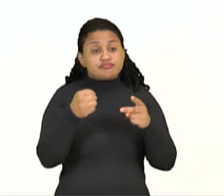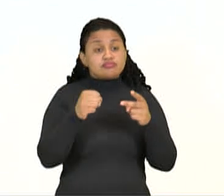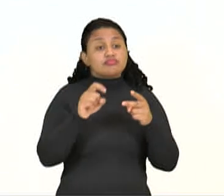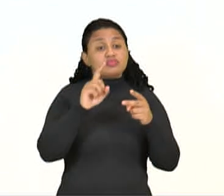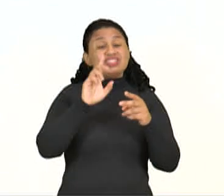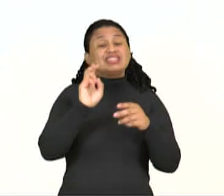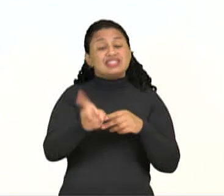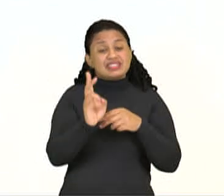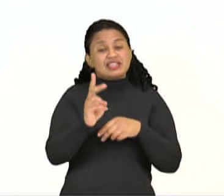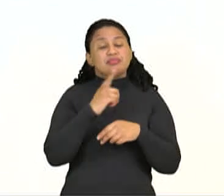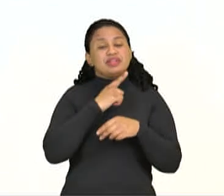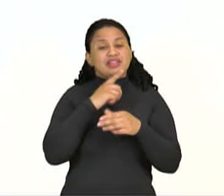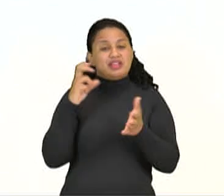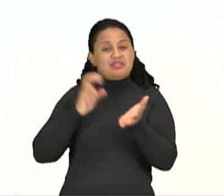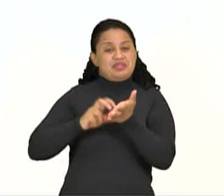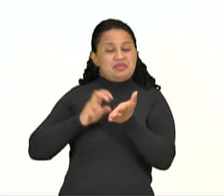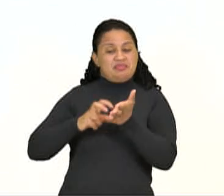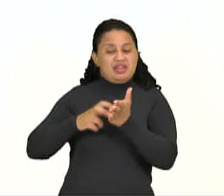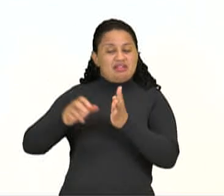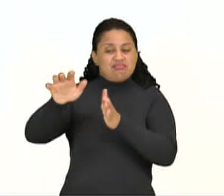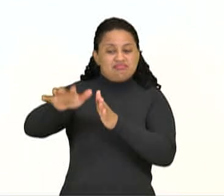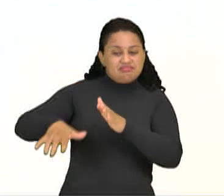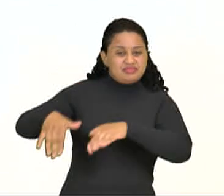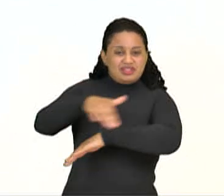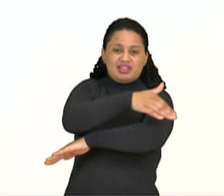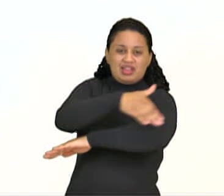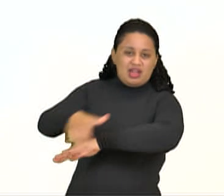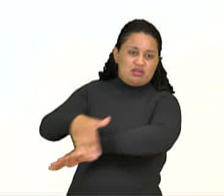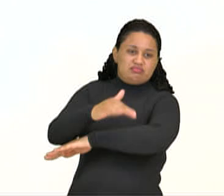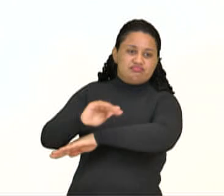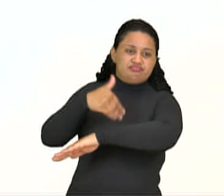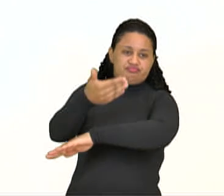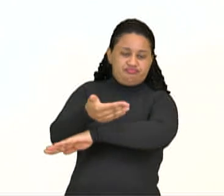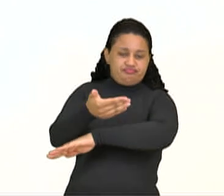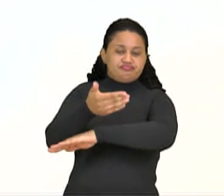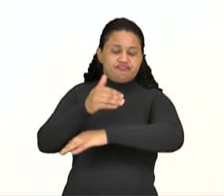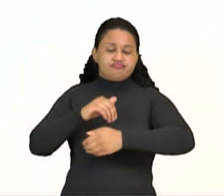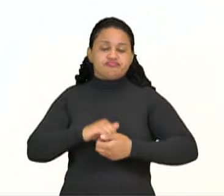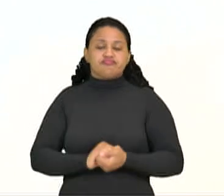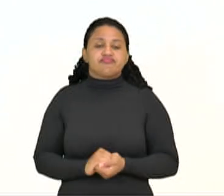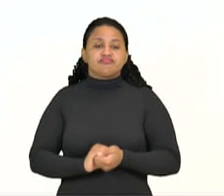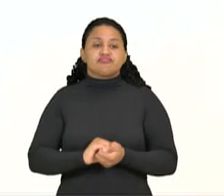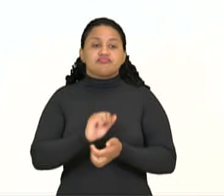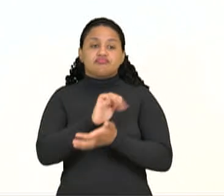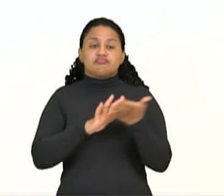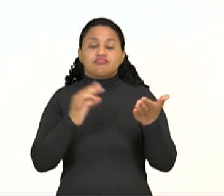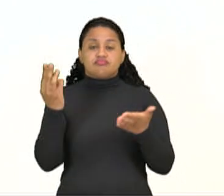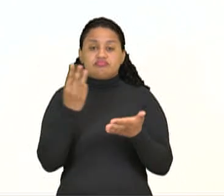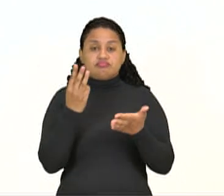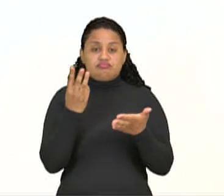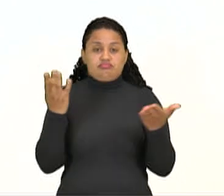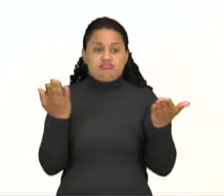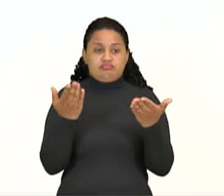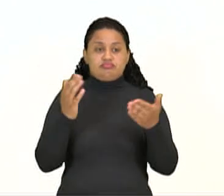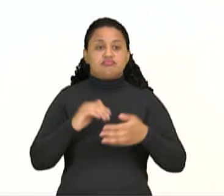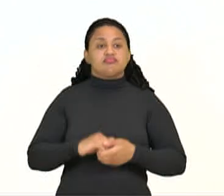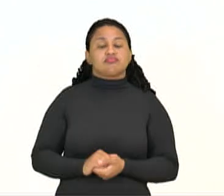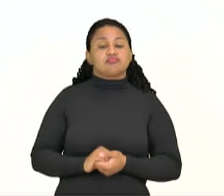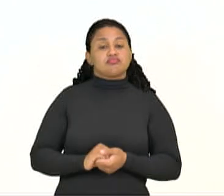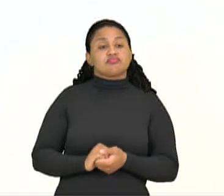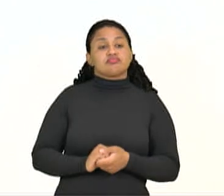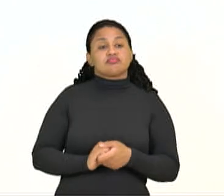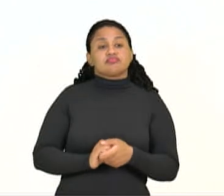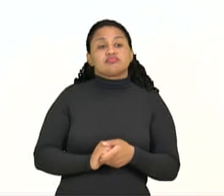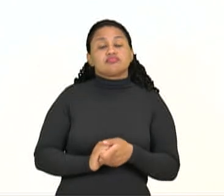na Avenida Atlântica após grandes eventos. Atividade 3 para você agora, mais uma